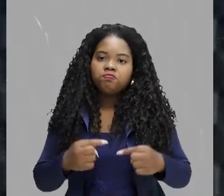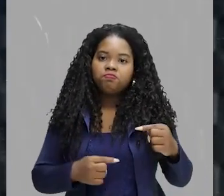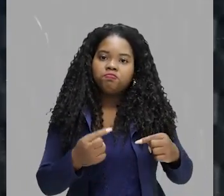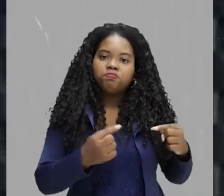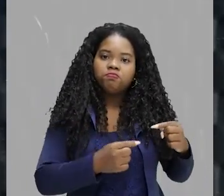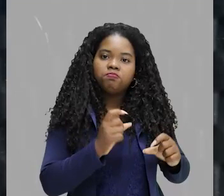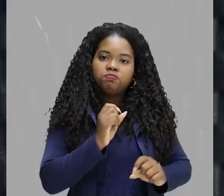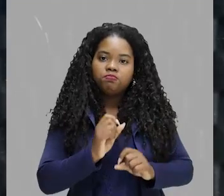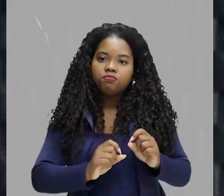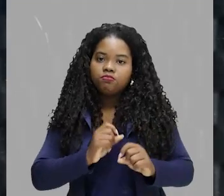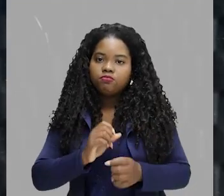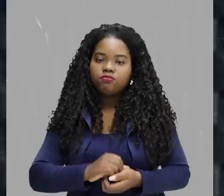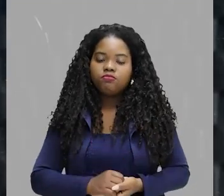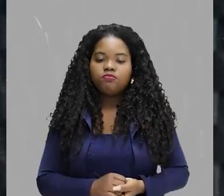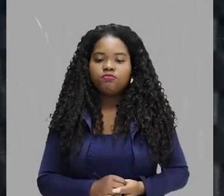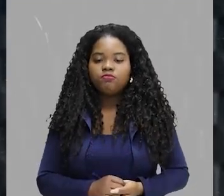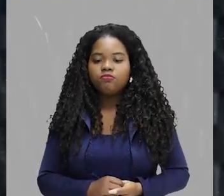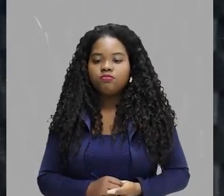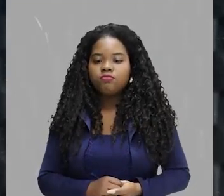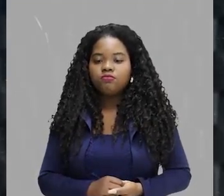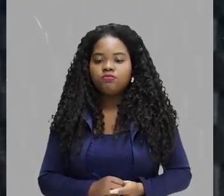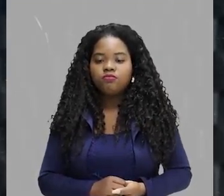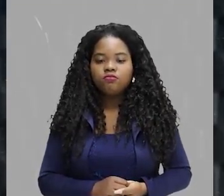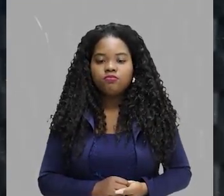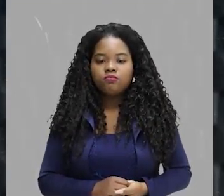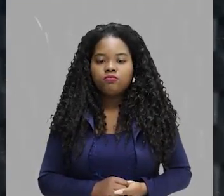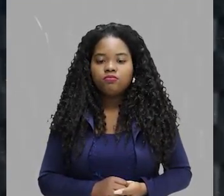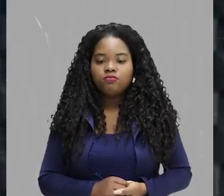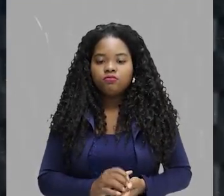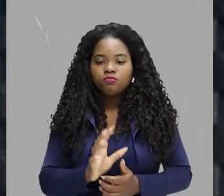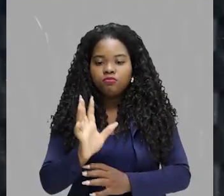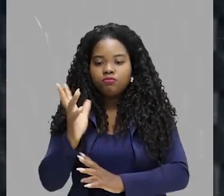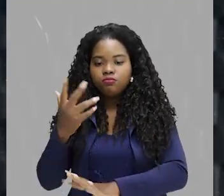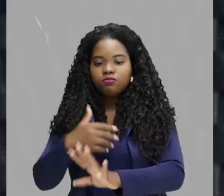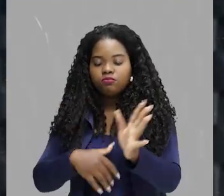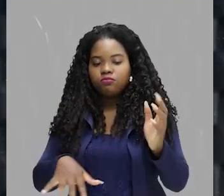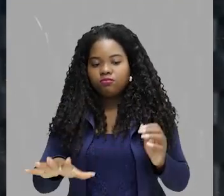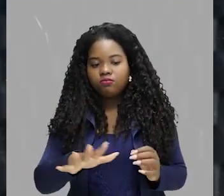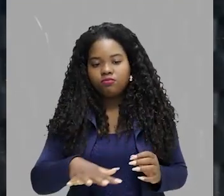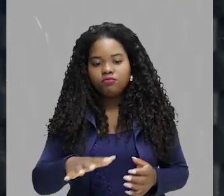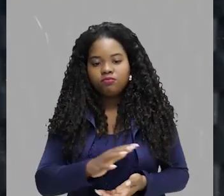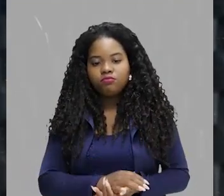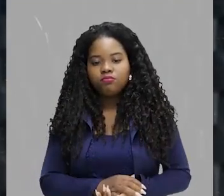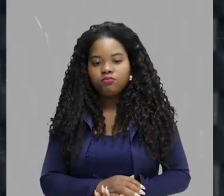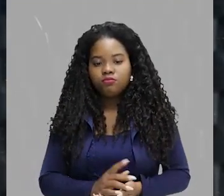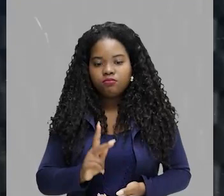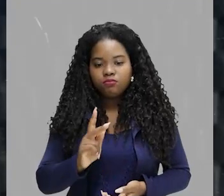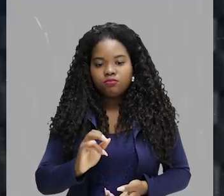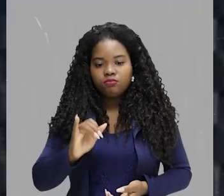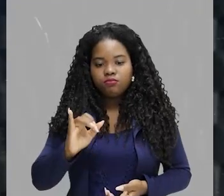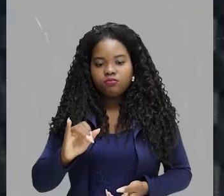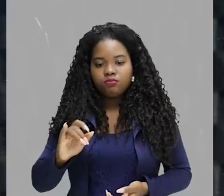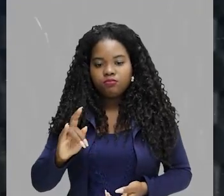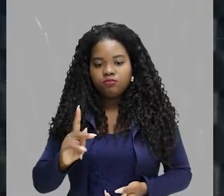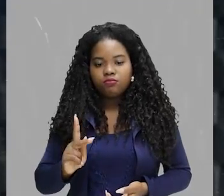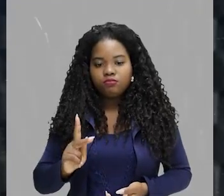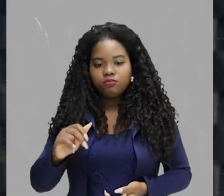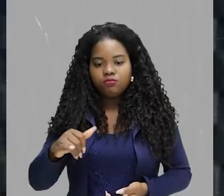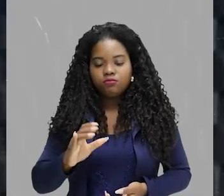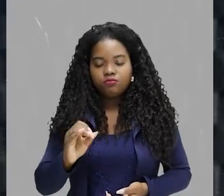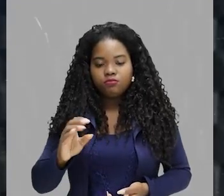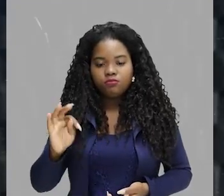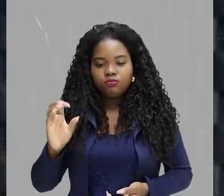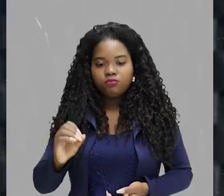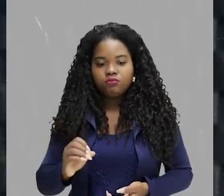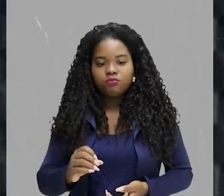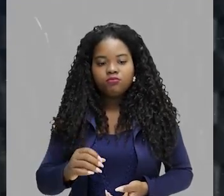mais uma vez a pauta ambiental, a questão ambiental. Quioto é uma cidade do Japão, tá? Só para você entender o porquê do nome. Era um